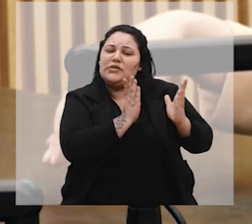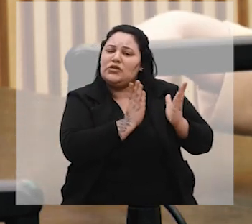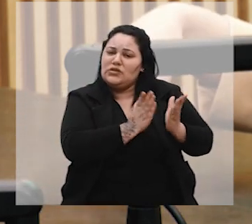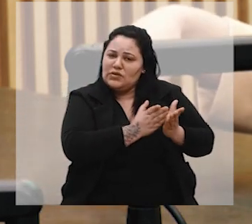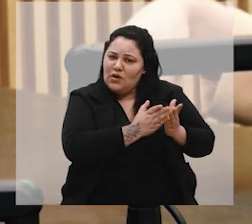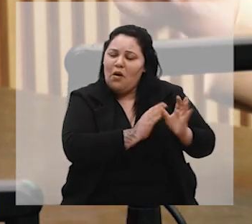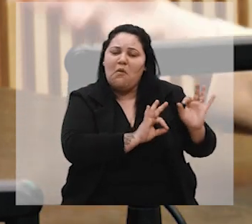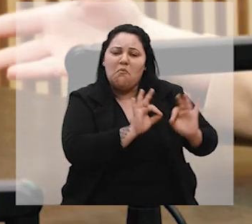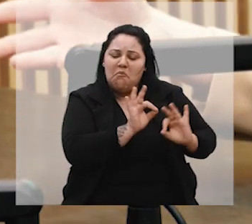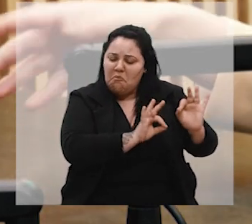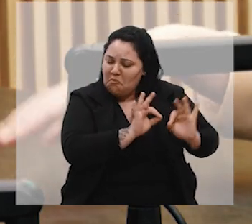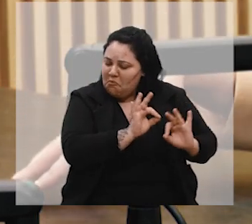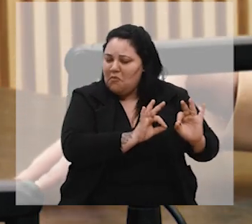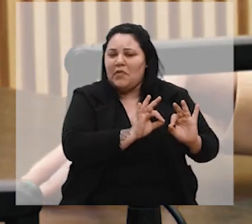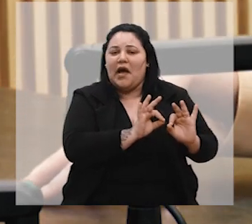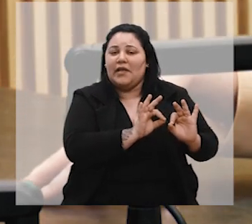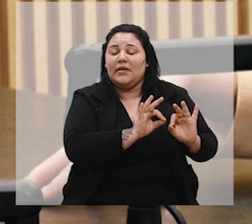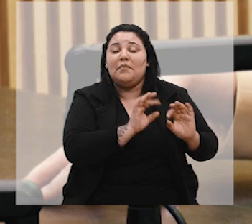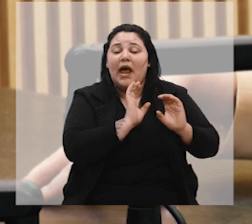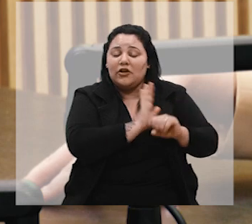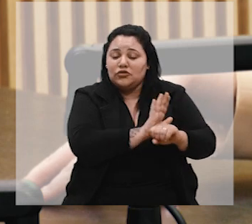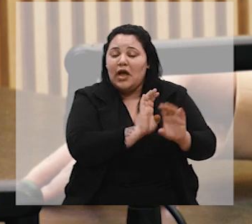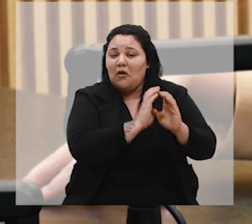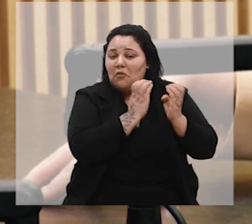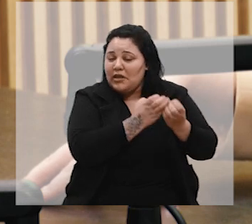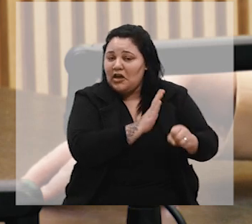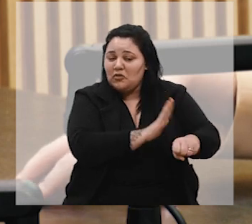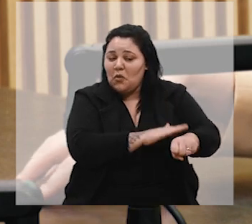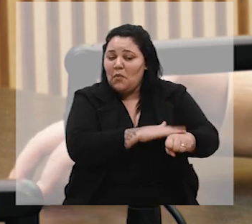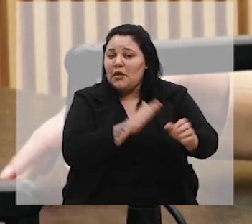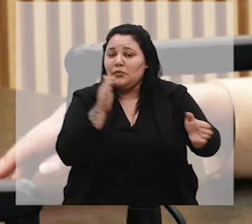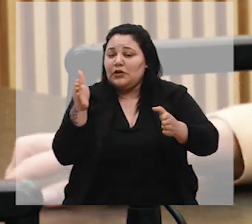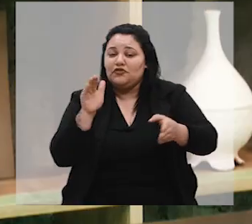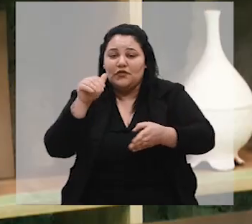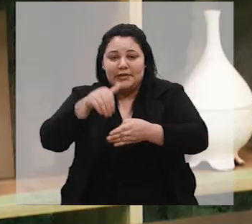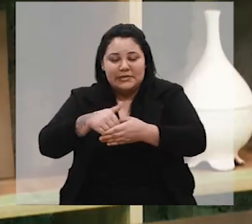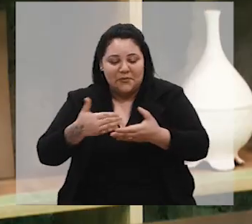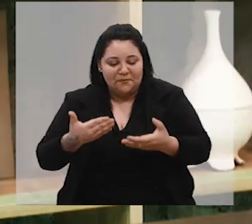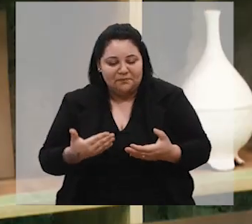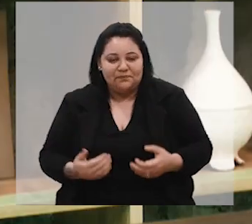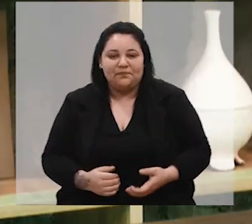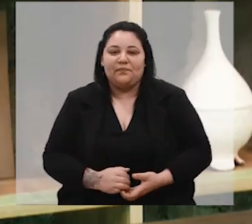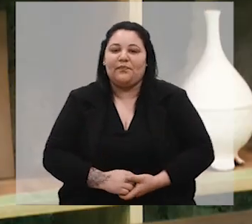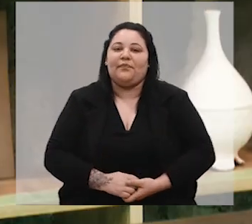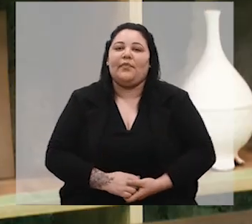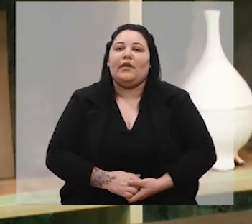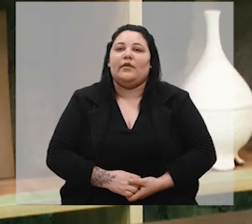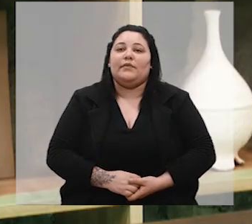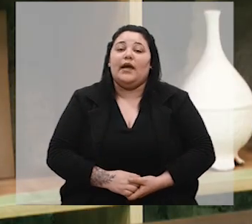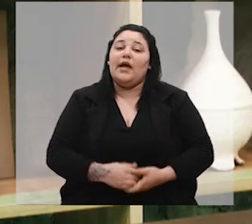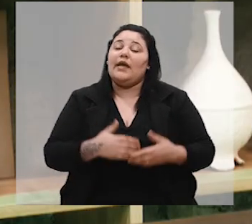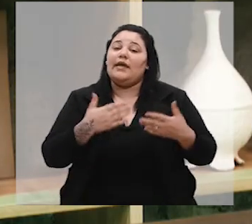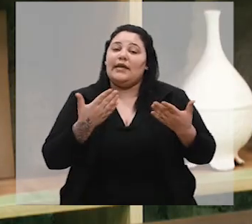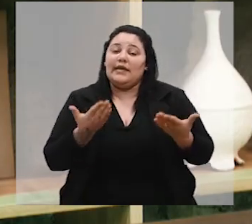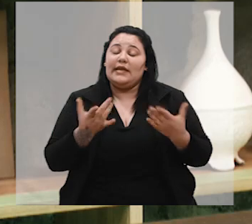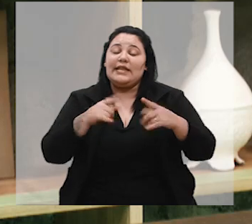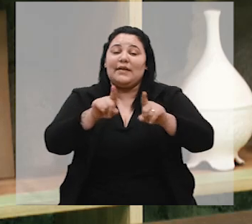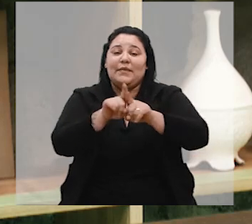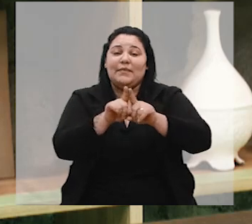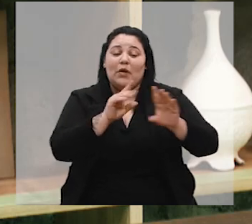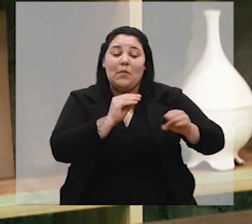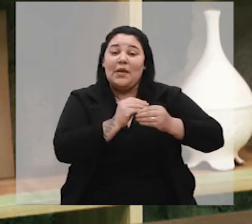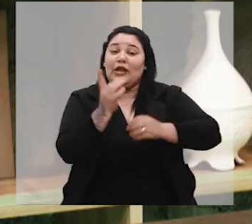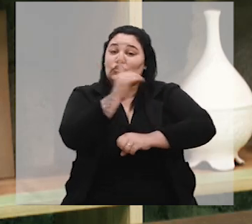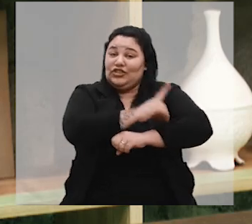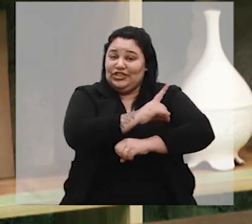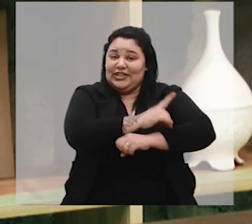isso e estamos lá servindo a comunidade nesse momento. É isso aí. E Em relação a isso, né, no